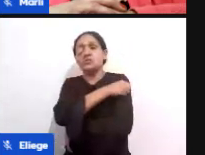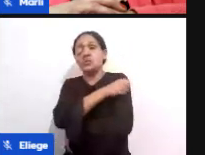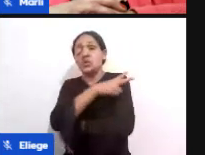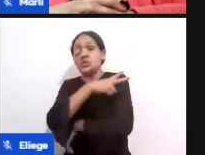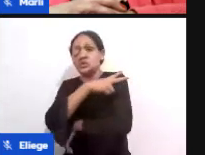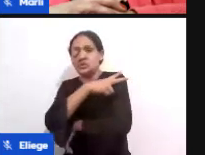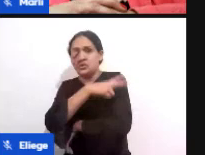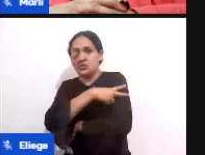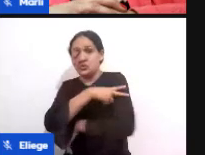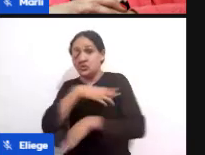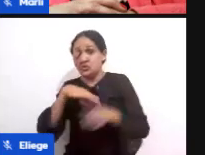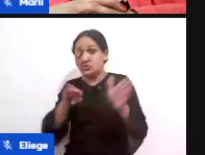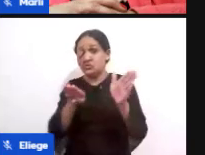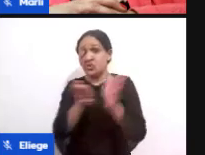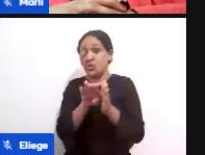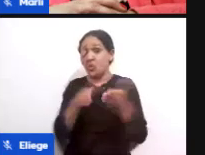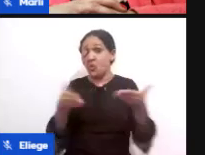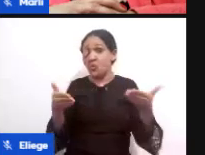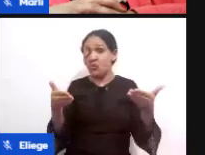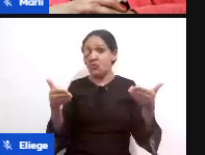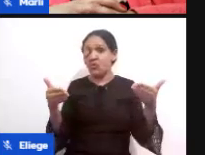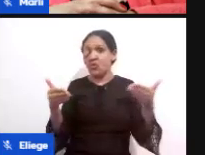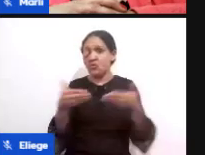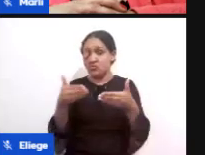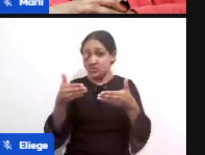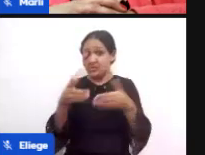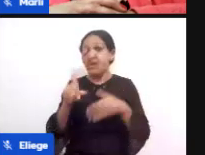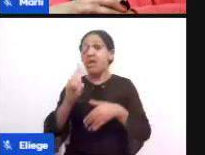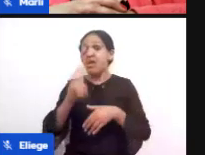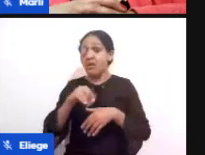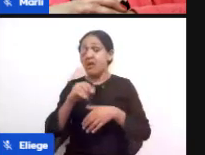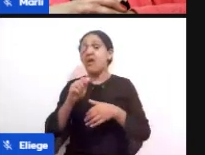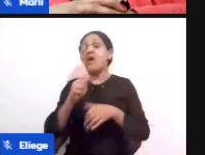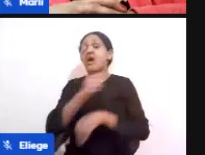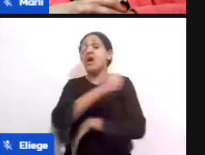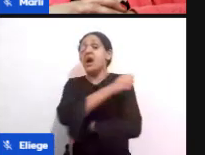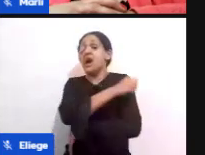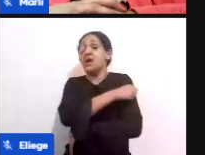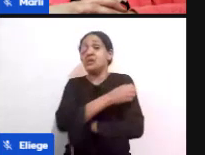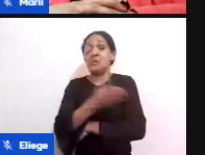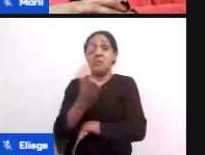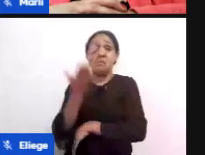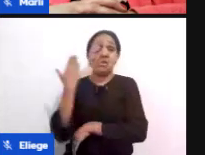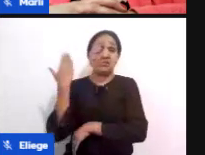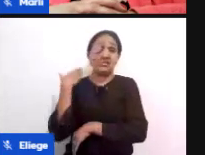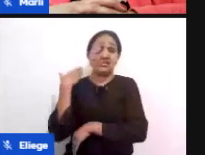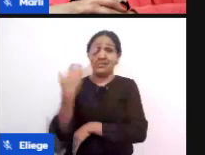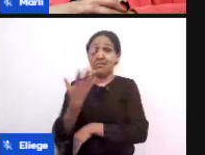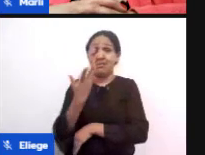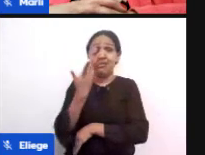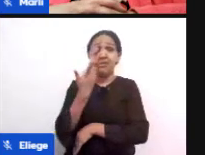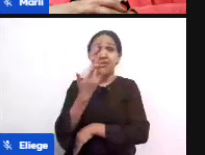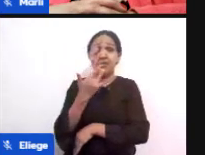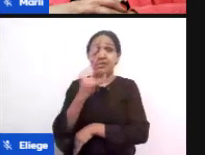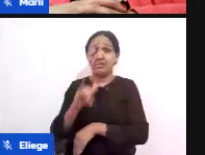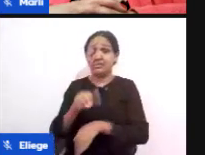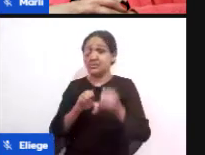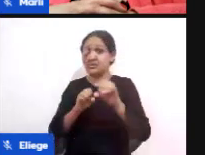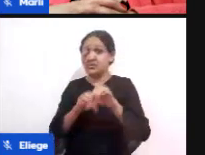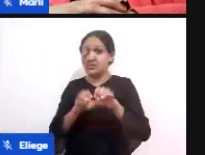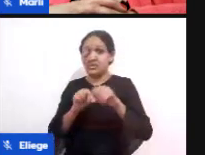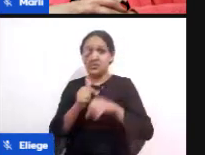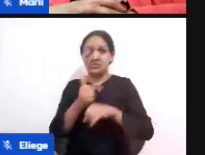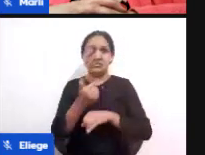para vocês, professores, são alunos que vieram, às vezes, lá da educação infantil. Eles não tiveram contato